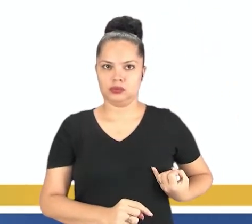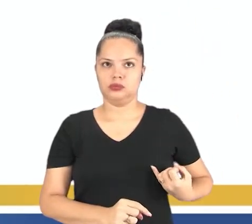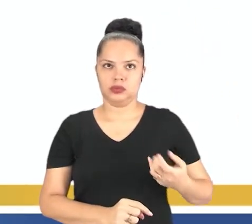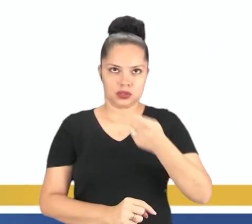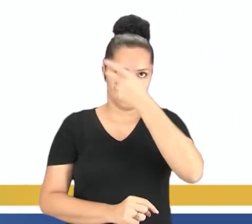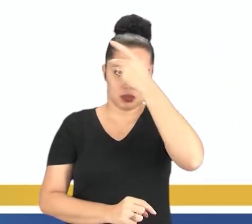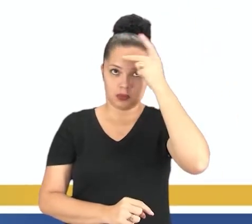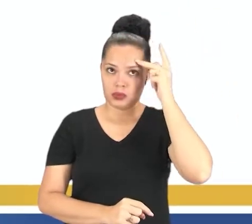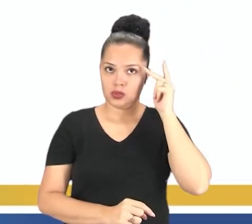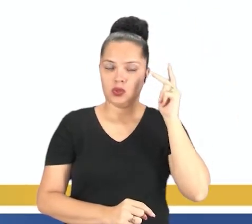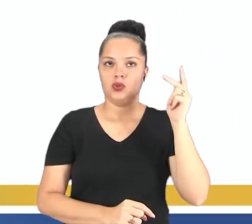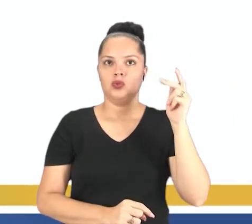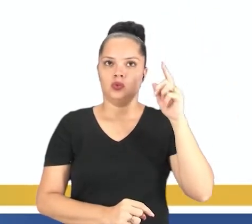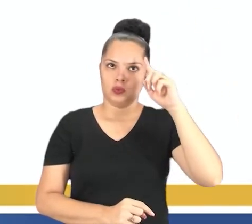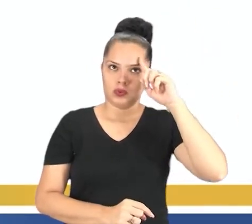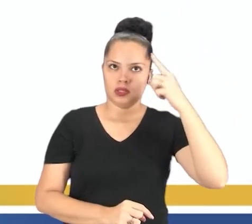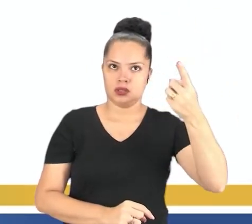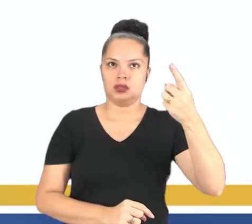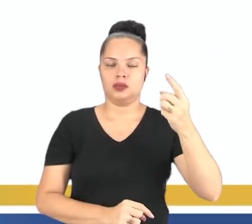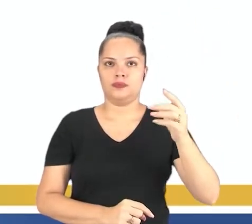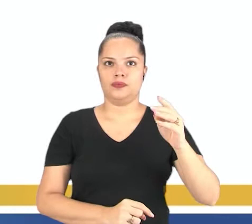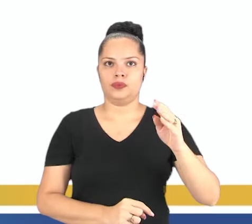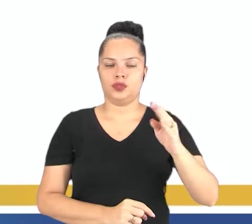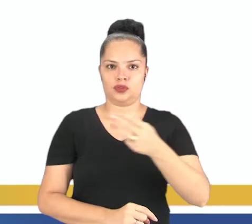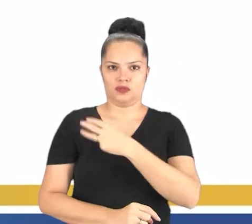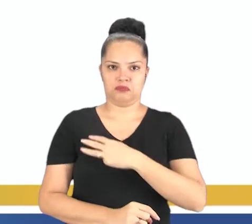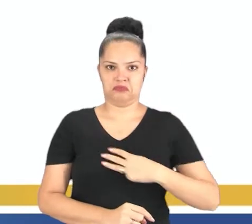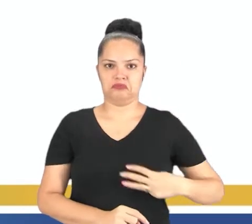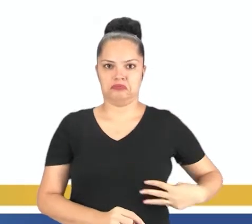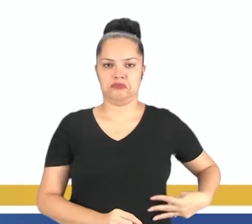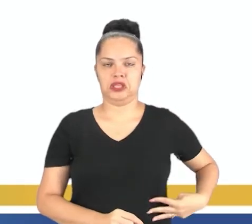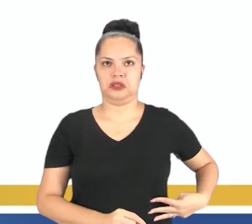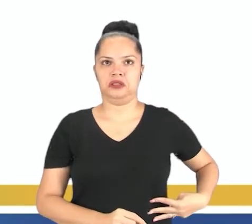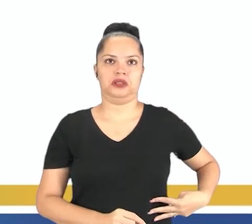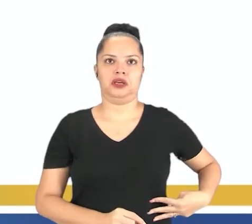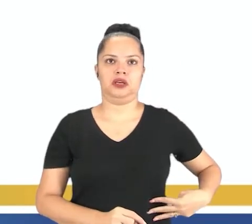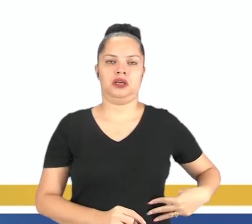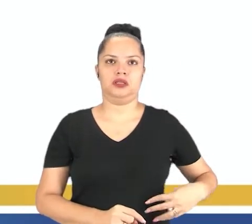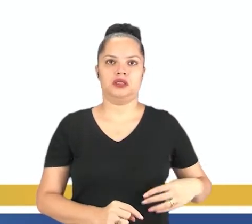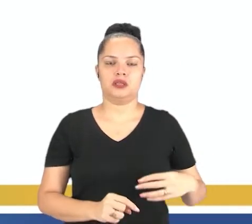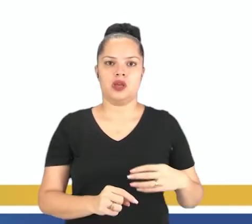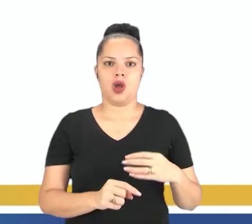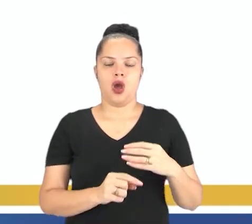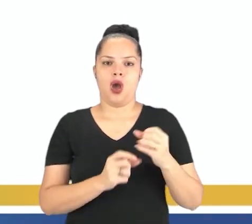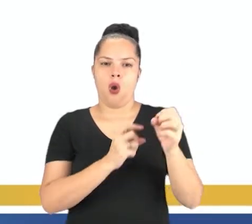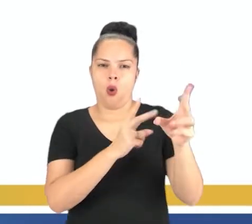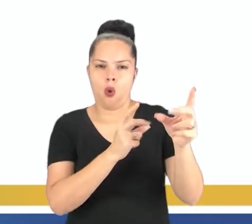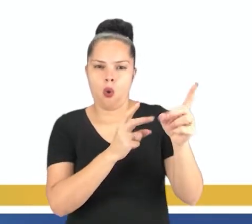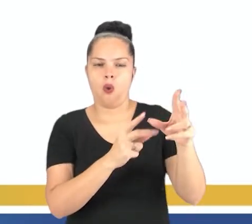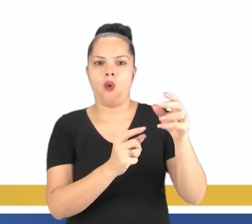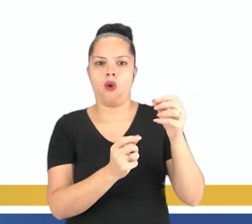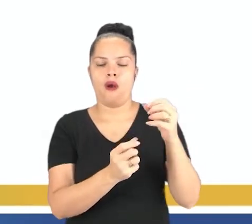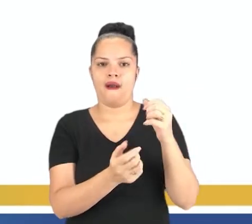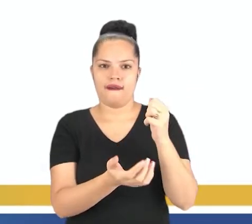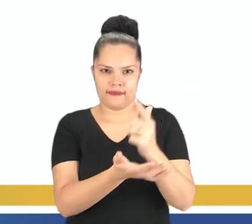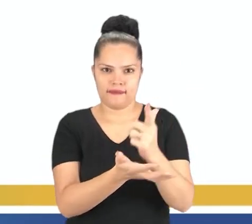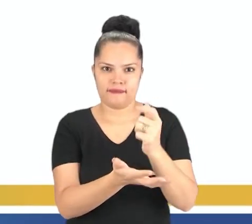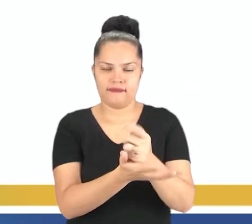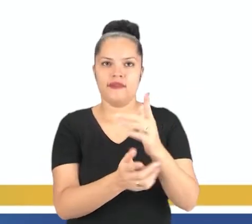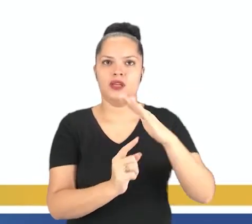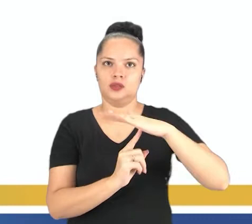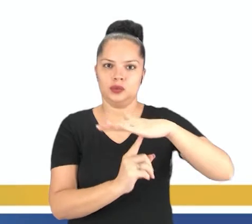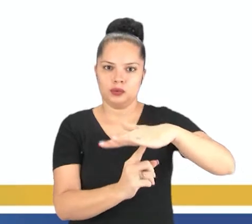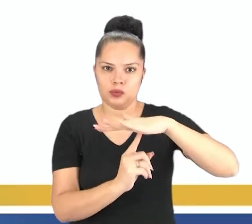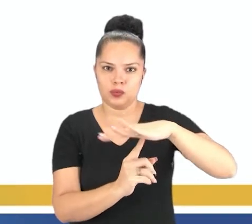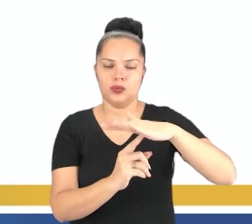está observe a imagem os chefes militares que também nobres além dos Comerciantes artesãos aí compõem a toda toda parte